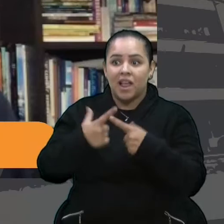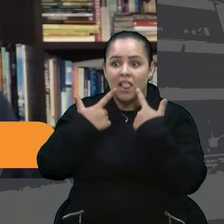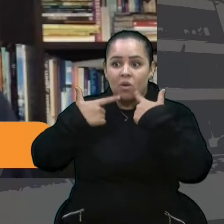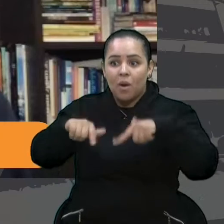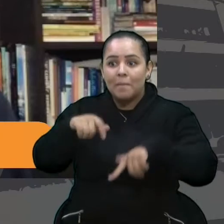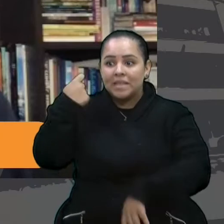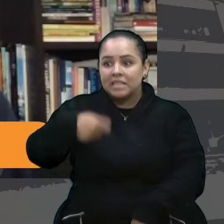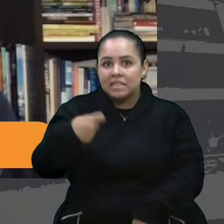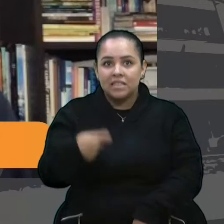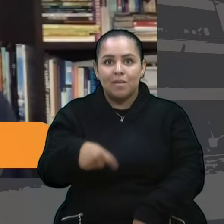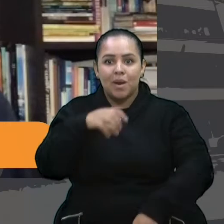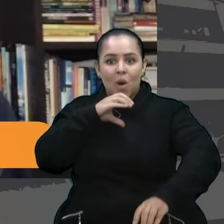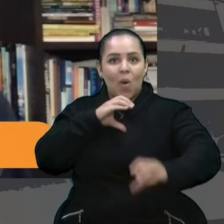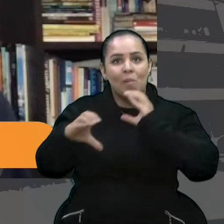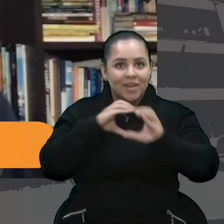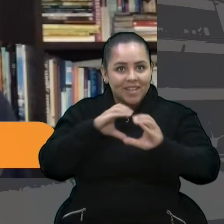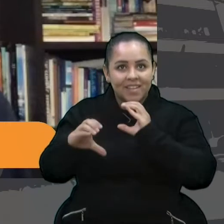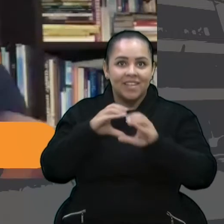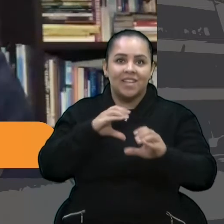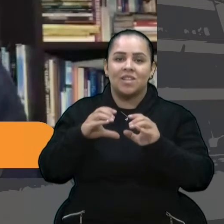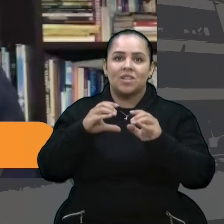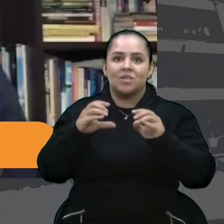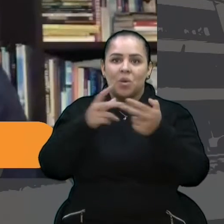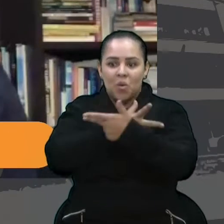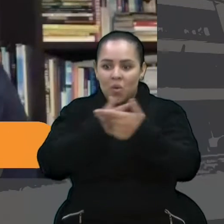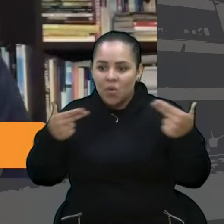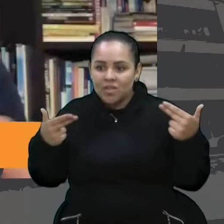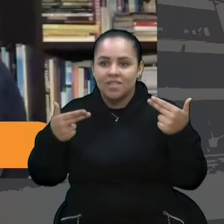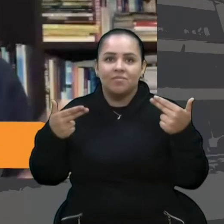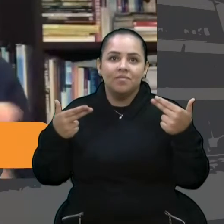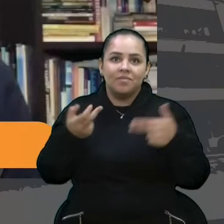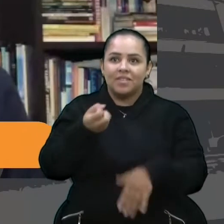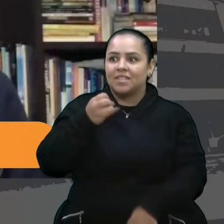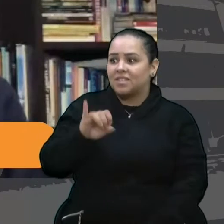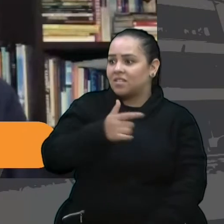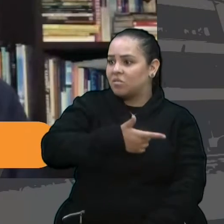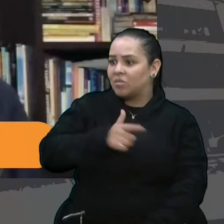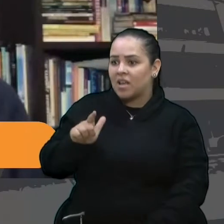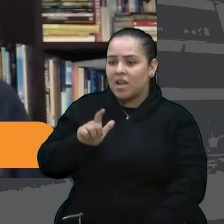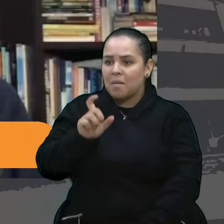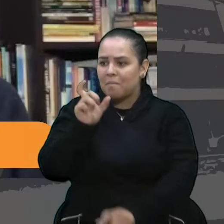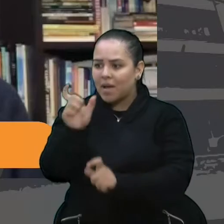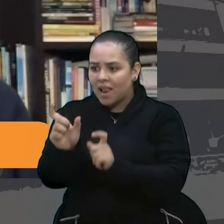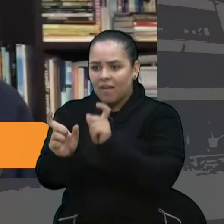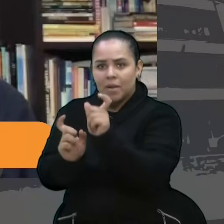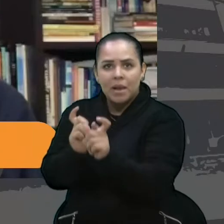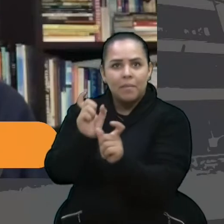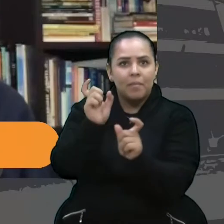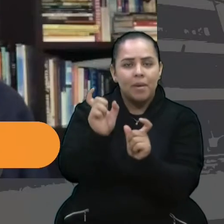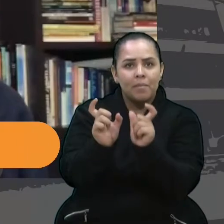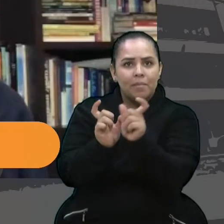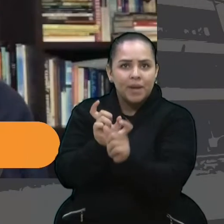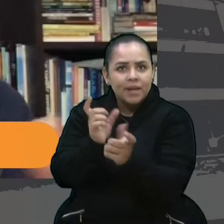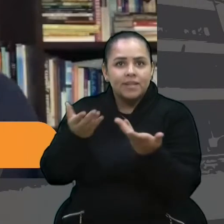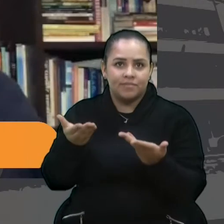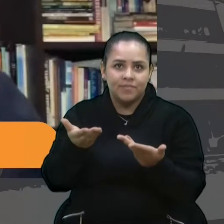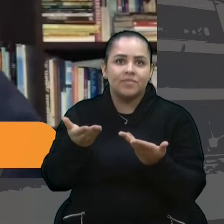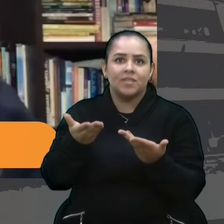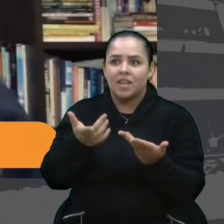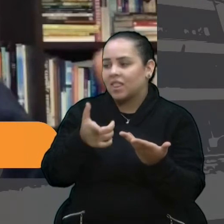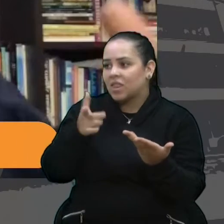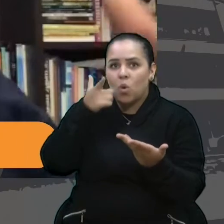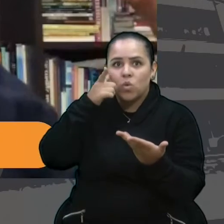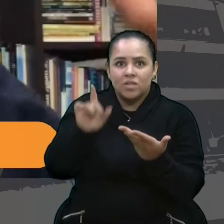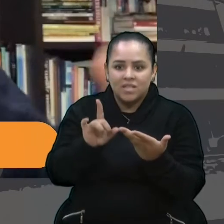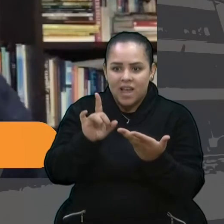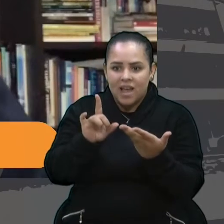as coisas, comunicar os fatos. Se a pessoa não tem vocabulário e não consegue